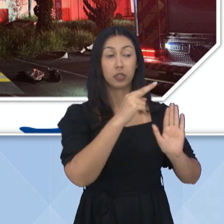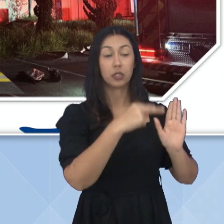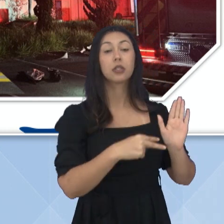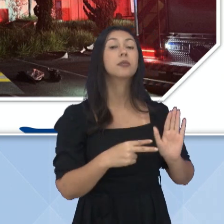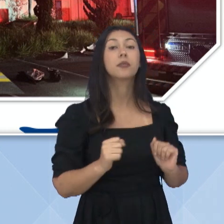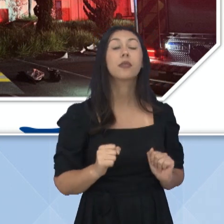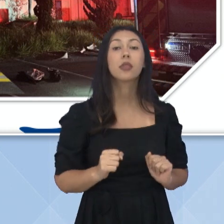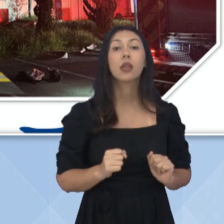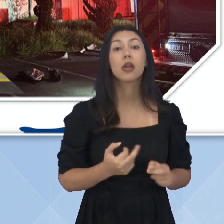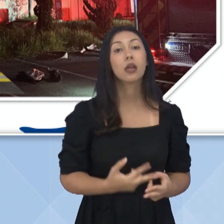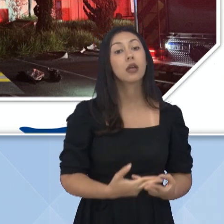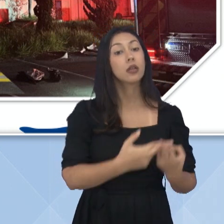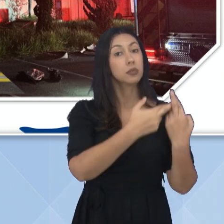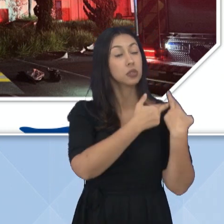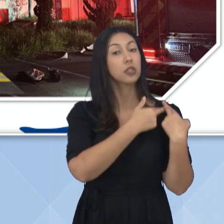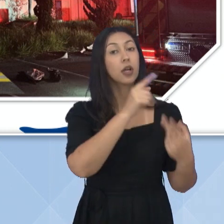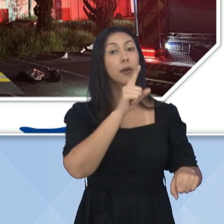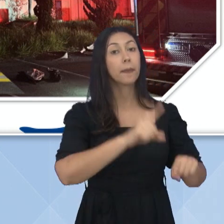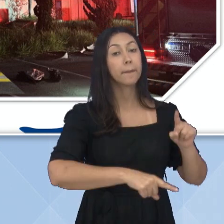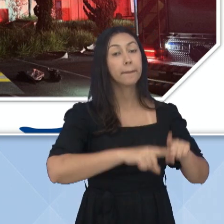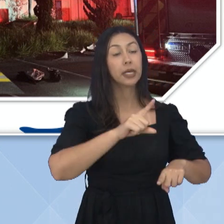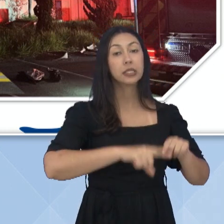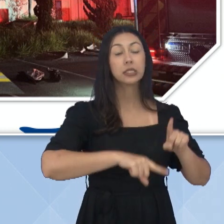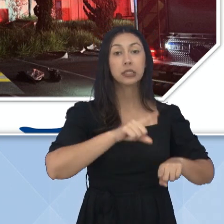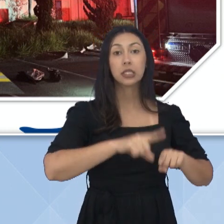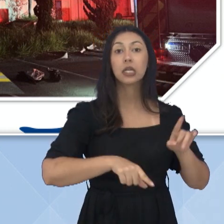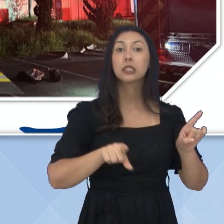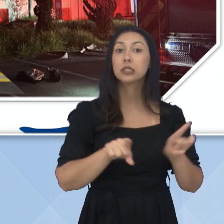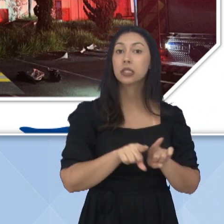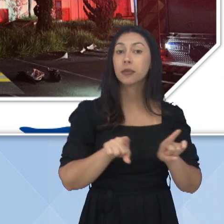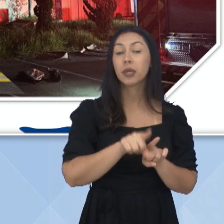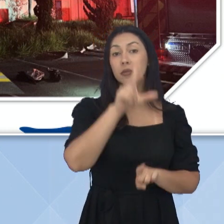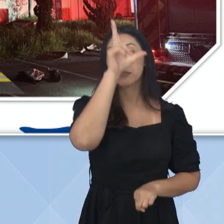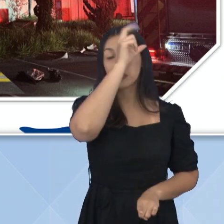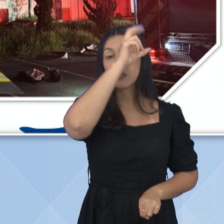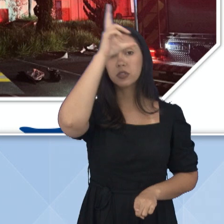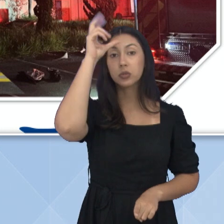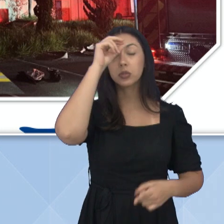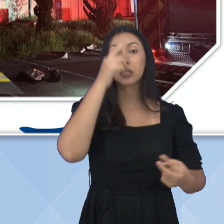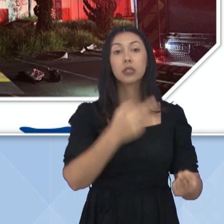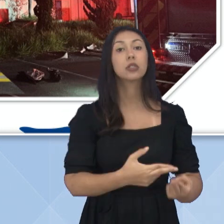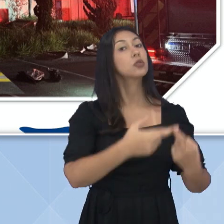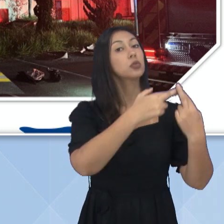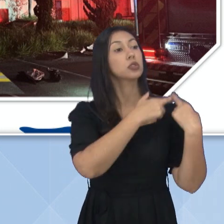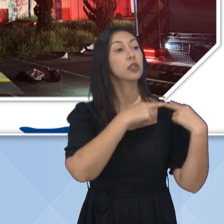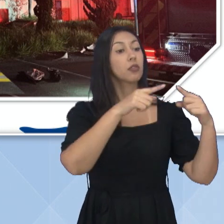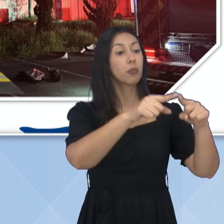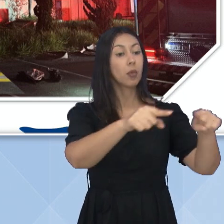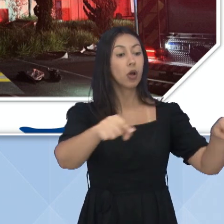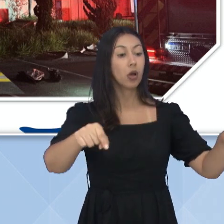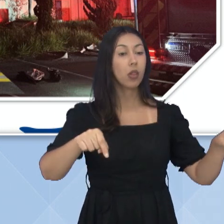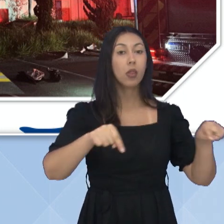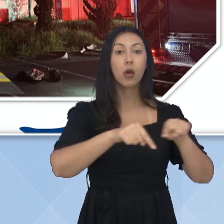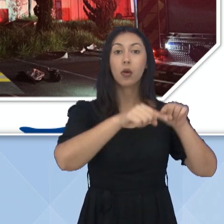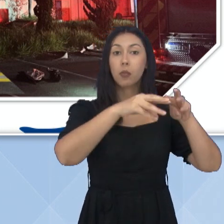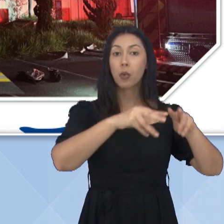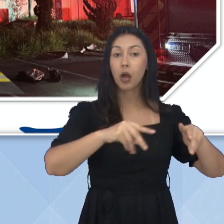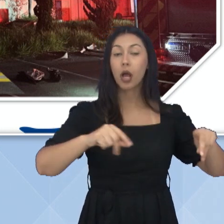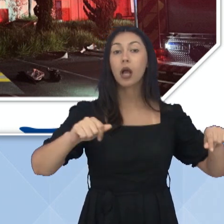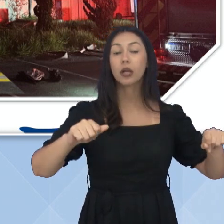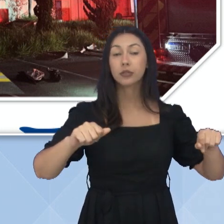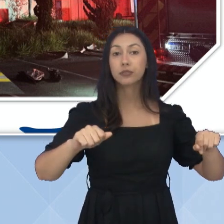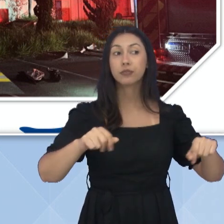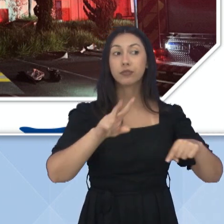e responsável pelos equipamentos, assim como a prefeitura é responsável pelo terreno e segurança do